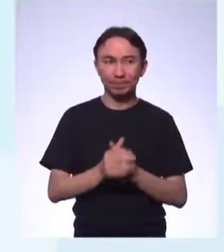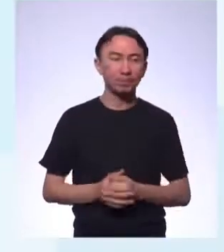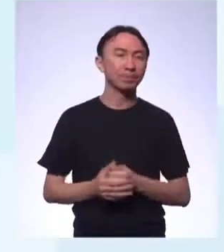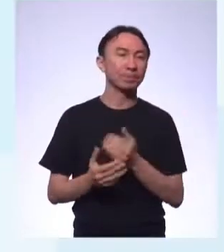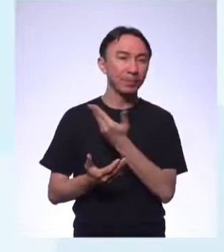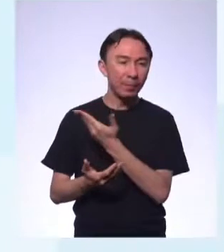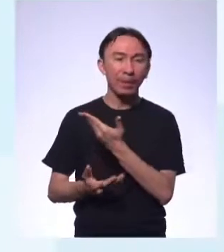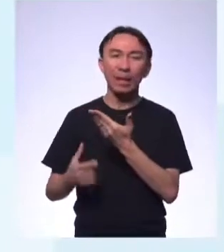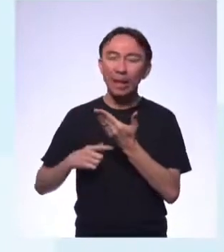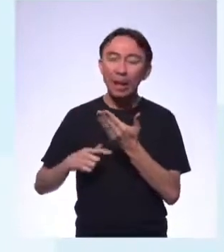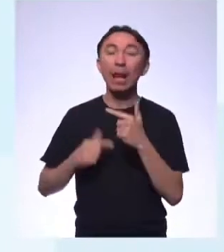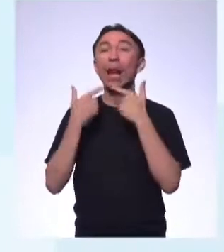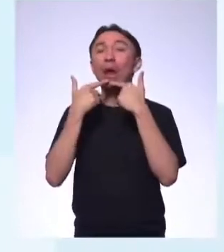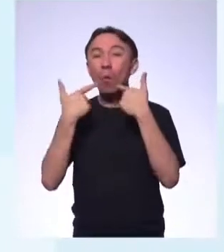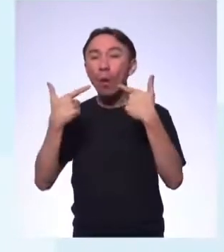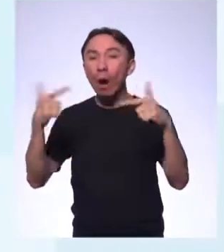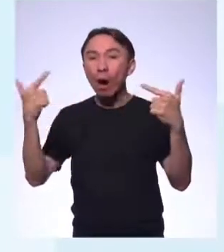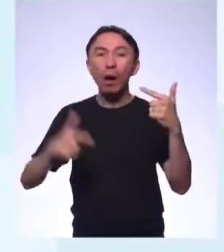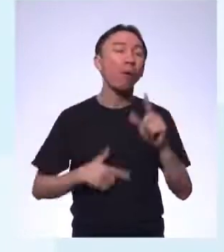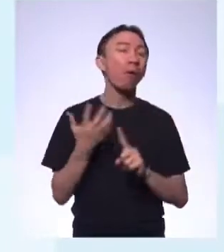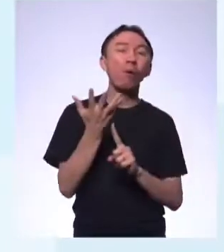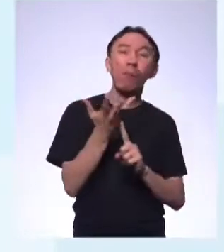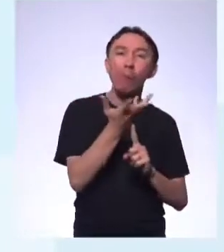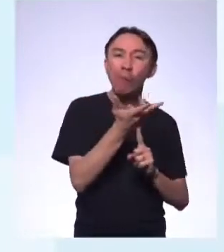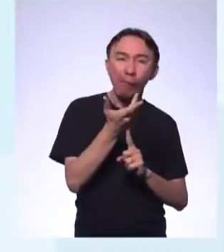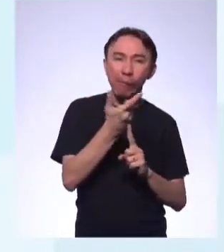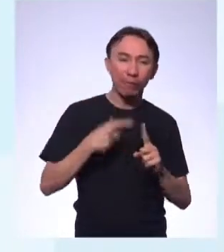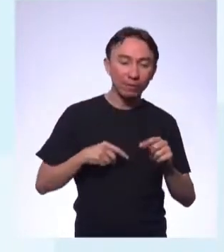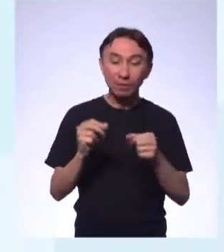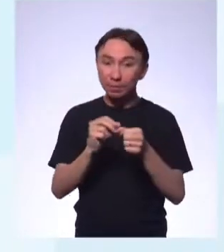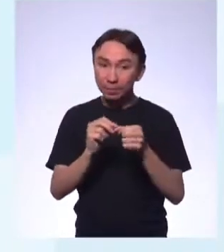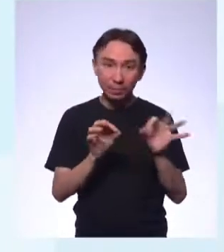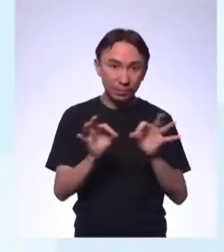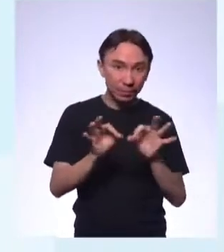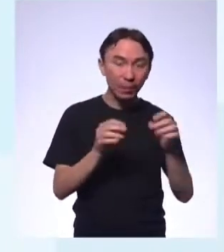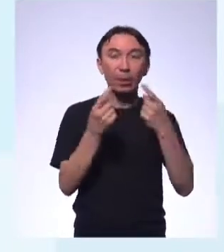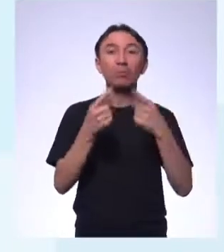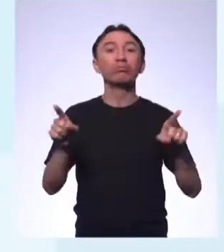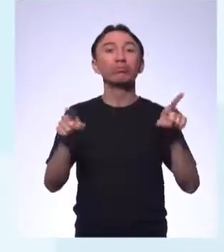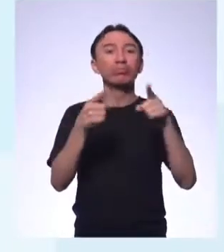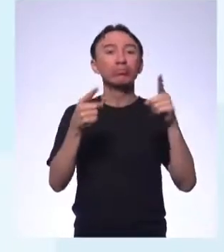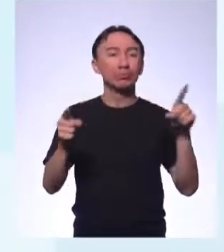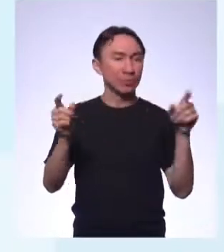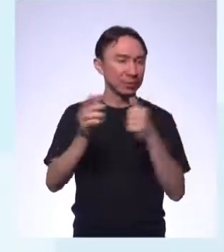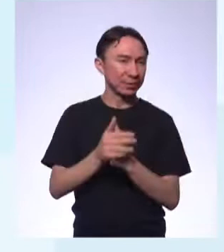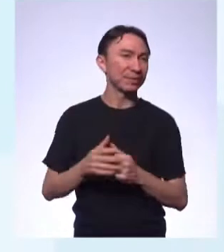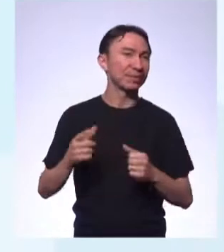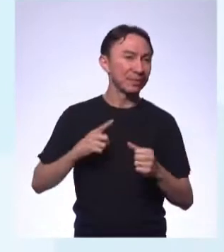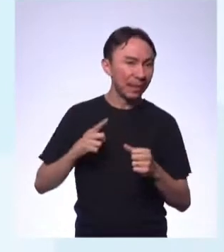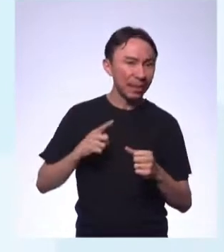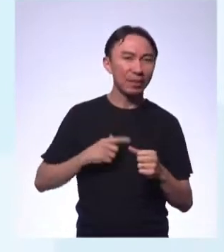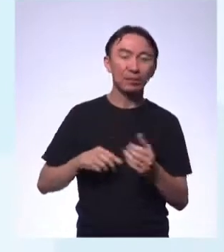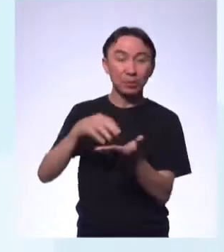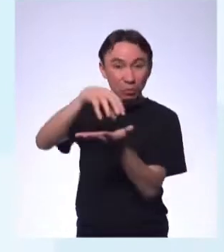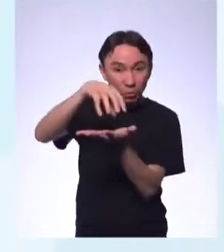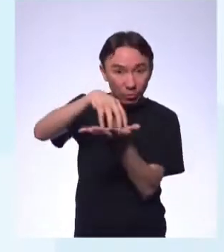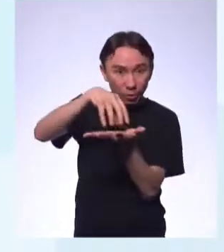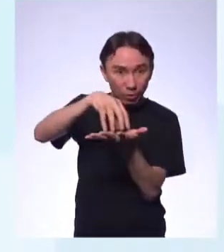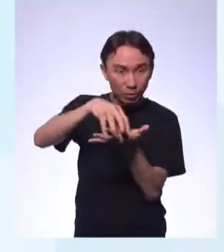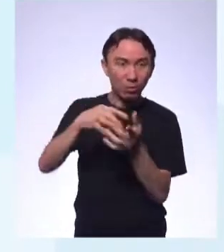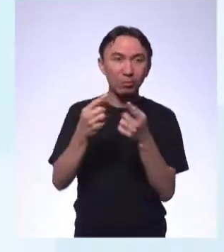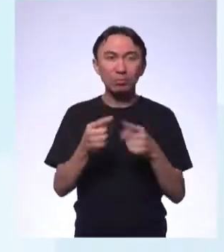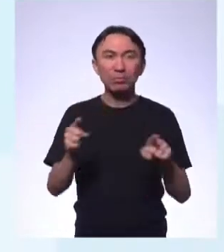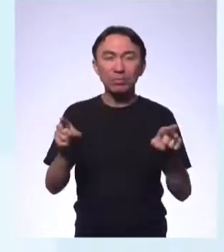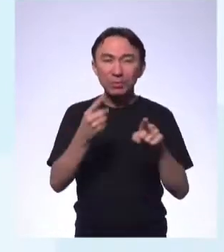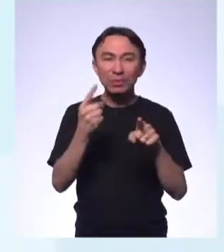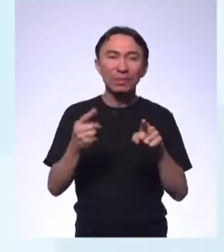as linguagens artísticas na produção de um musical. Olhem só, no centro, né, nós temos aí o nosso musical e